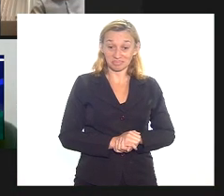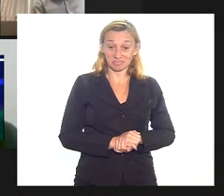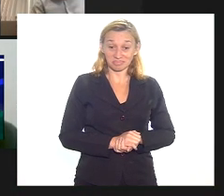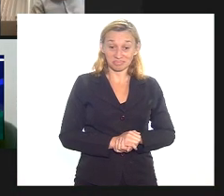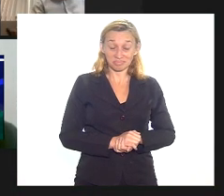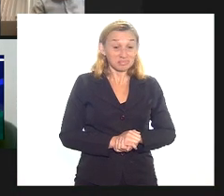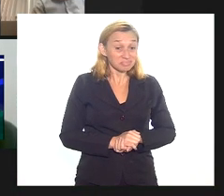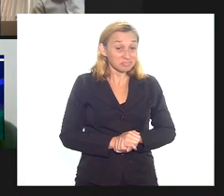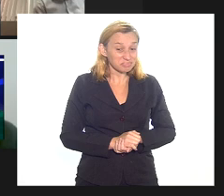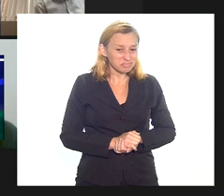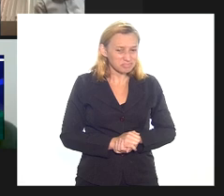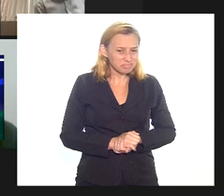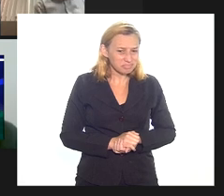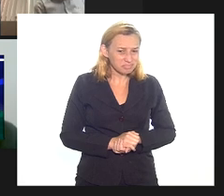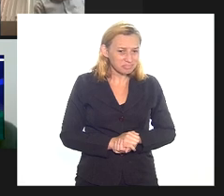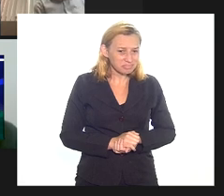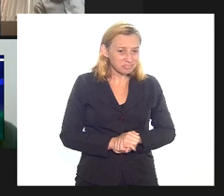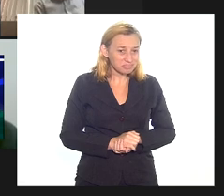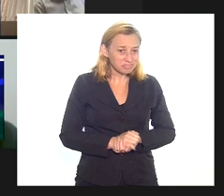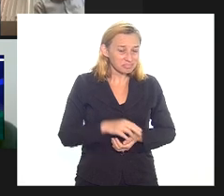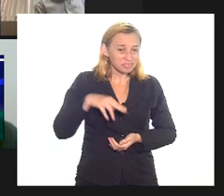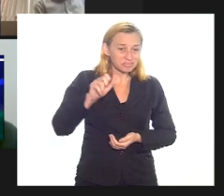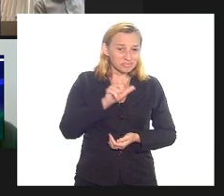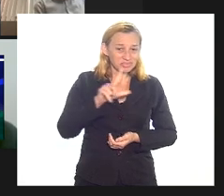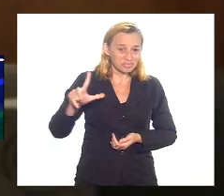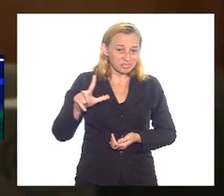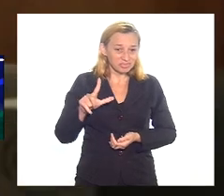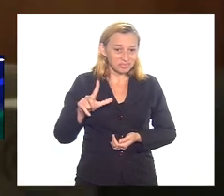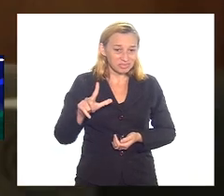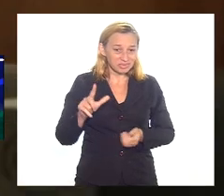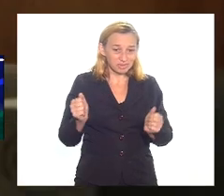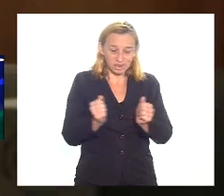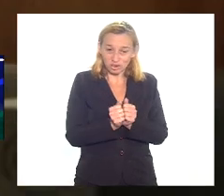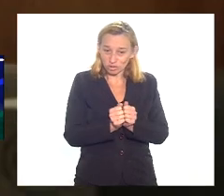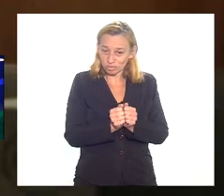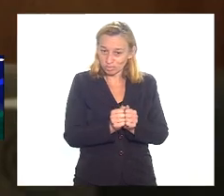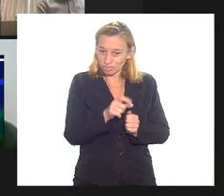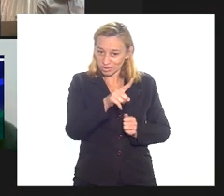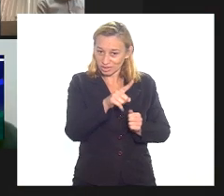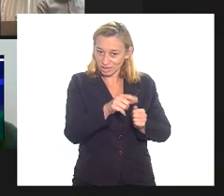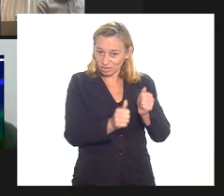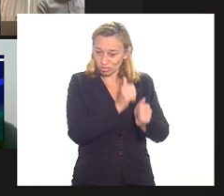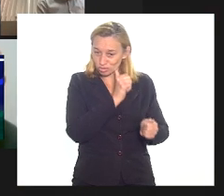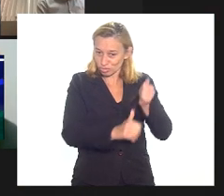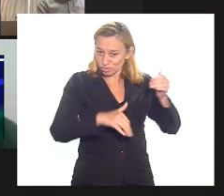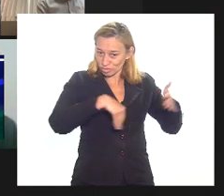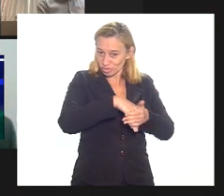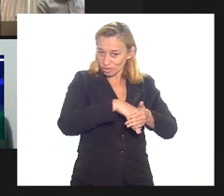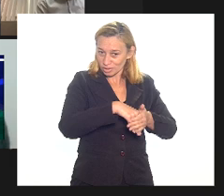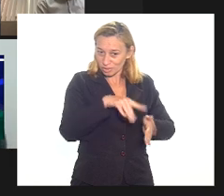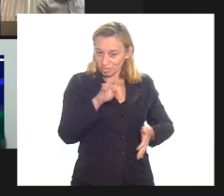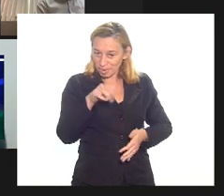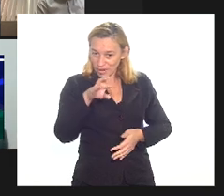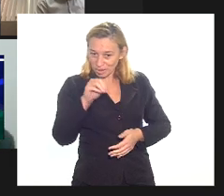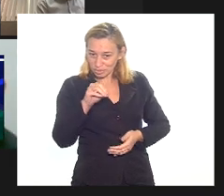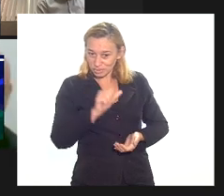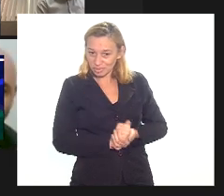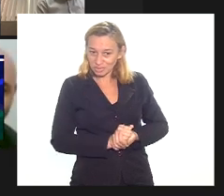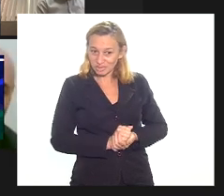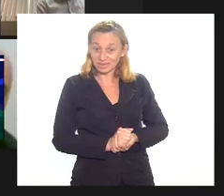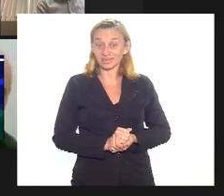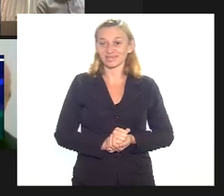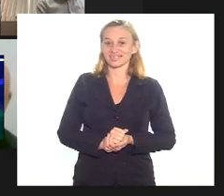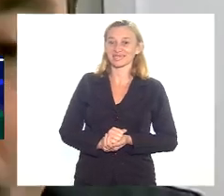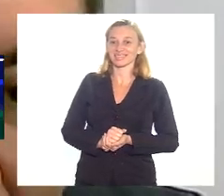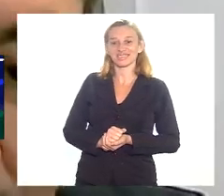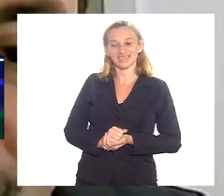Neymar. Ô, Val, dá pra participar do seu lado jogando, não? Do Bebeto? Jogar do teu lado é um privilégio.